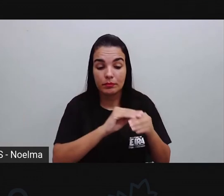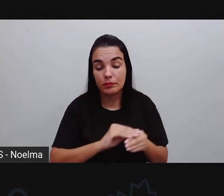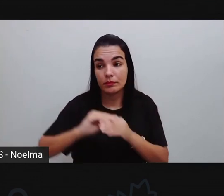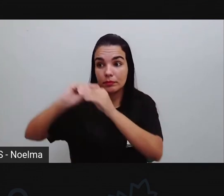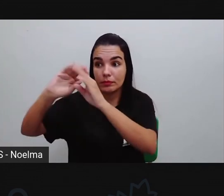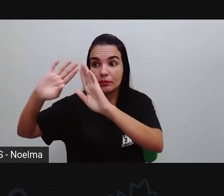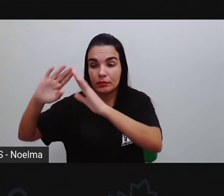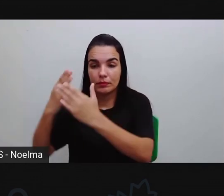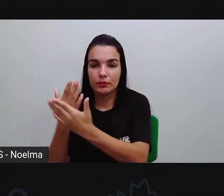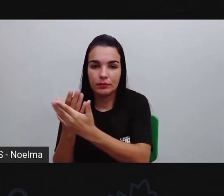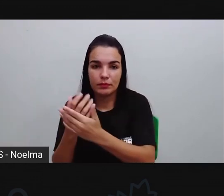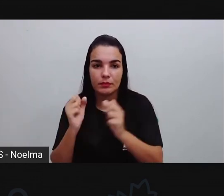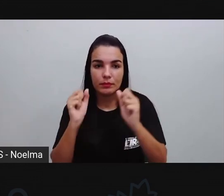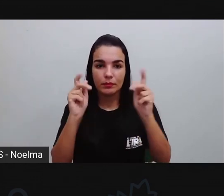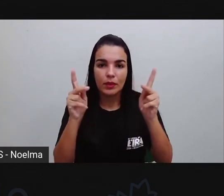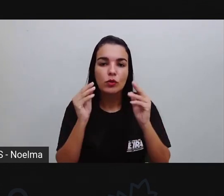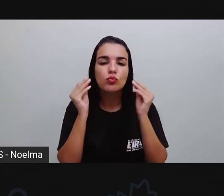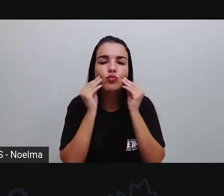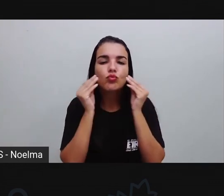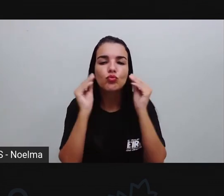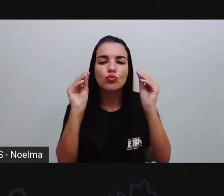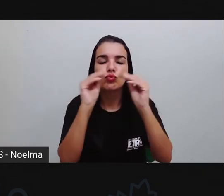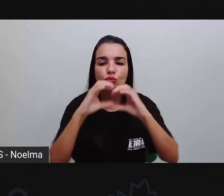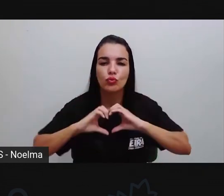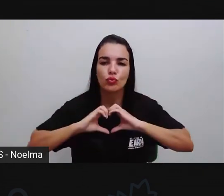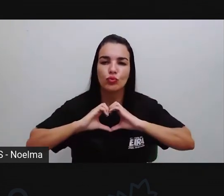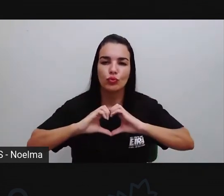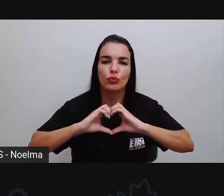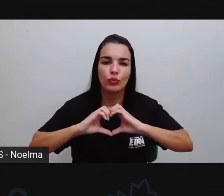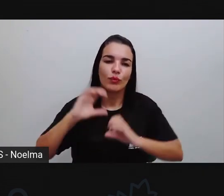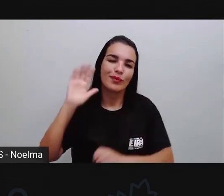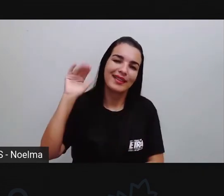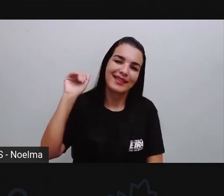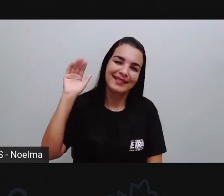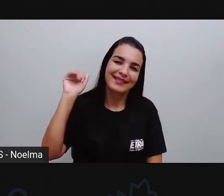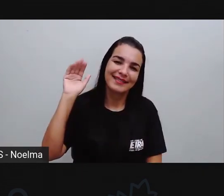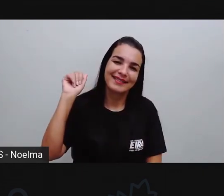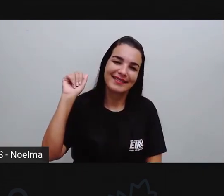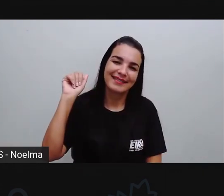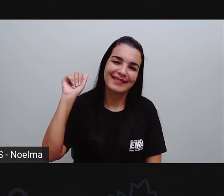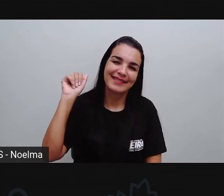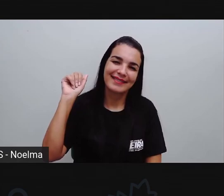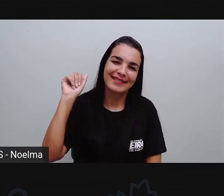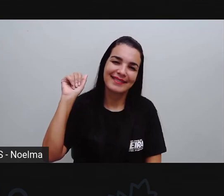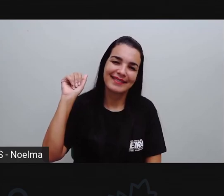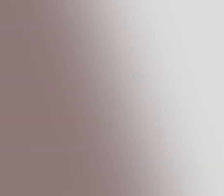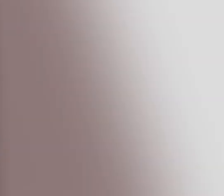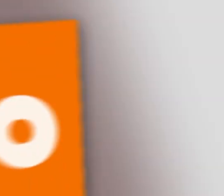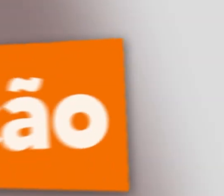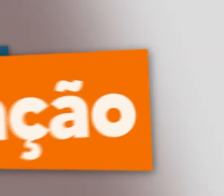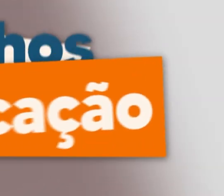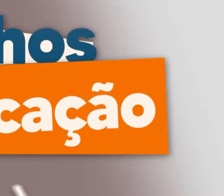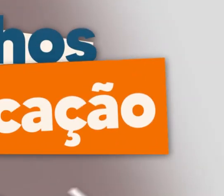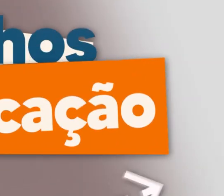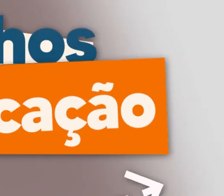aí às escolas de vocês. Um beijo no coração de cada um de vocês e até a próxima aula. Tchau, tchau.